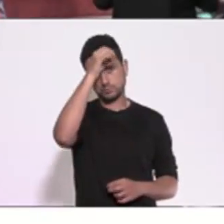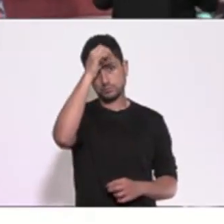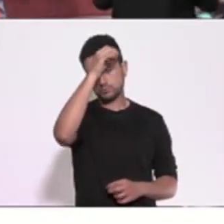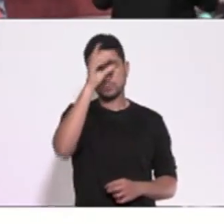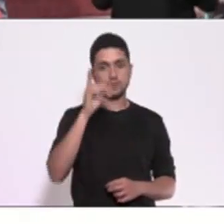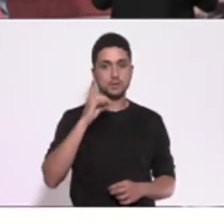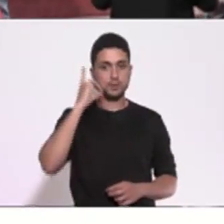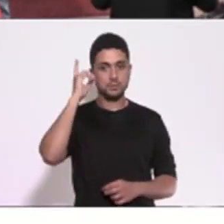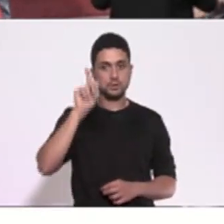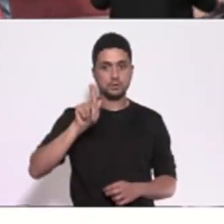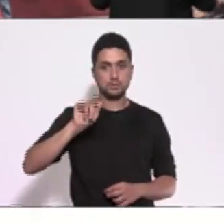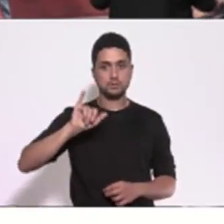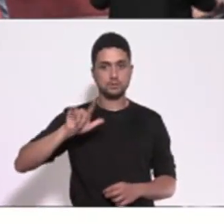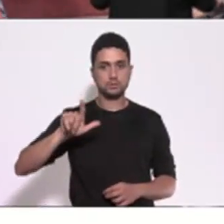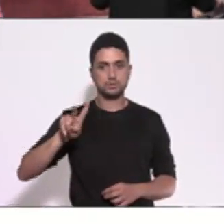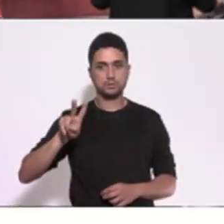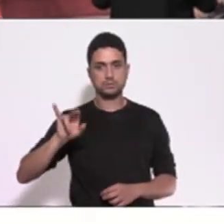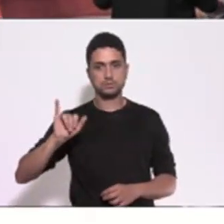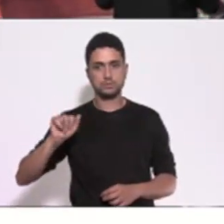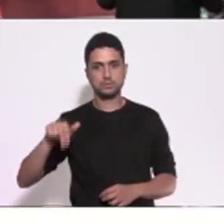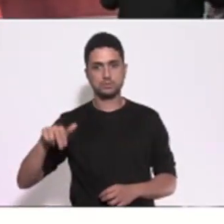Deputado Gil Viana.